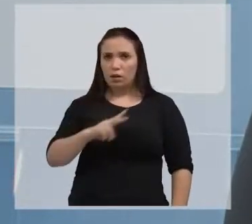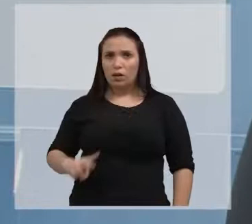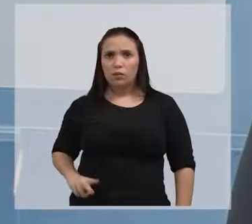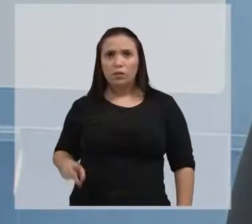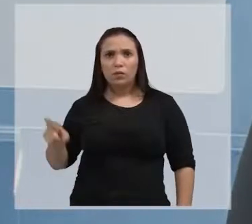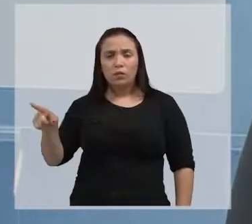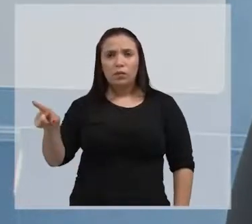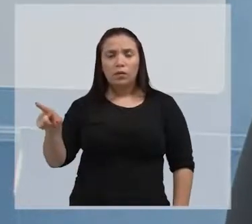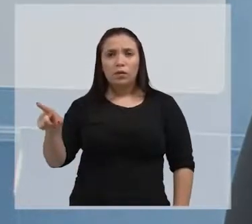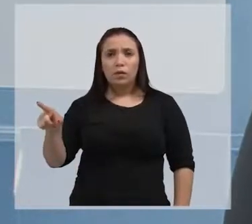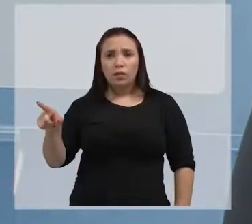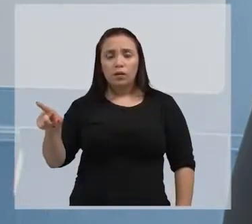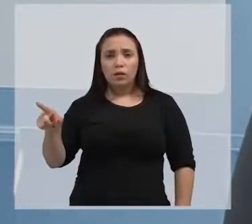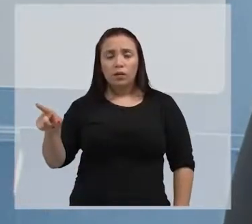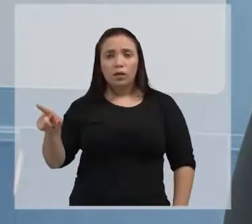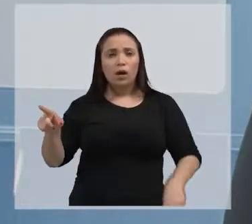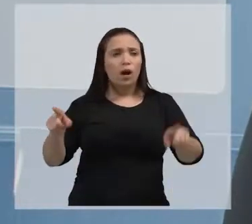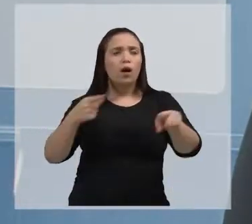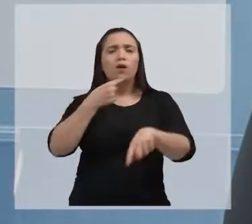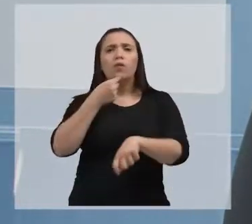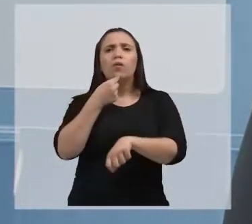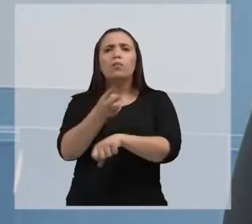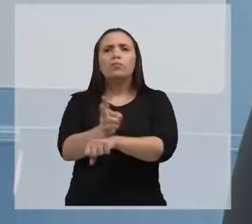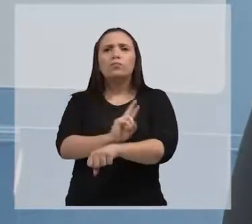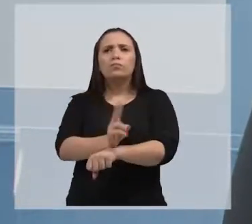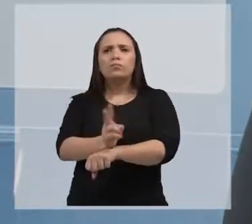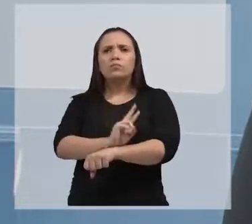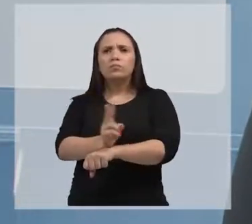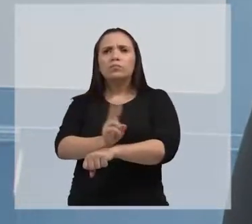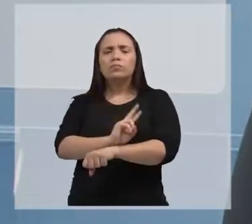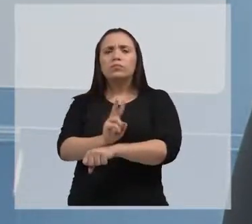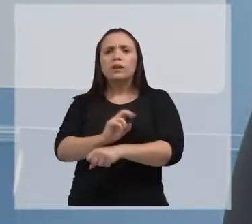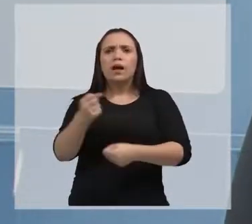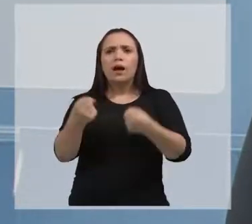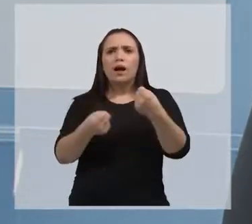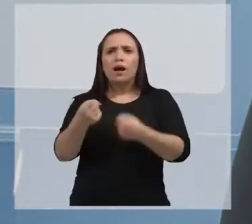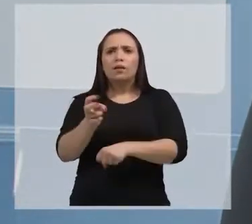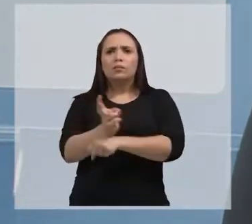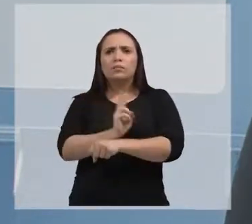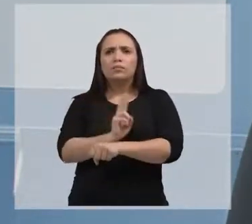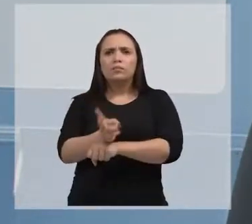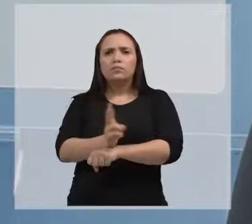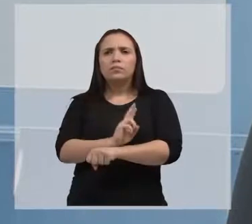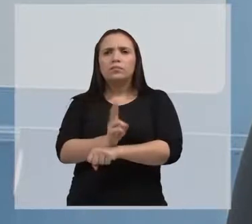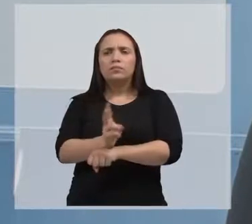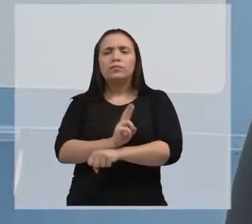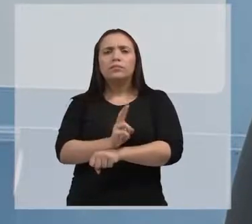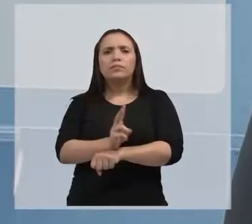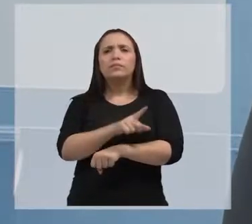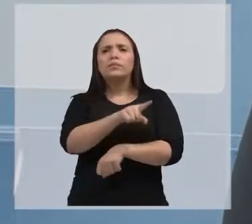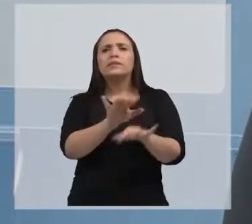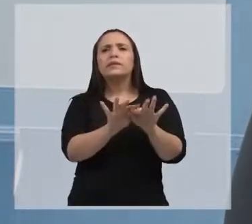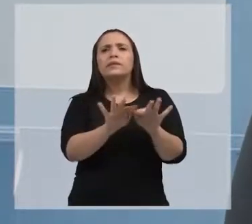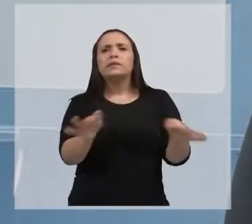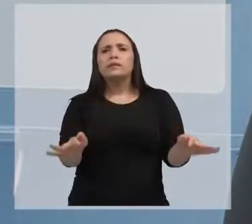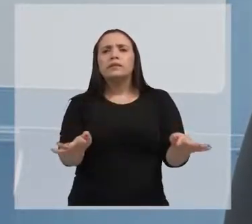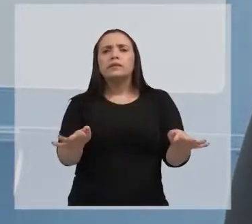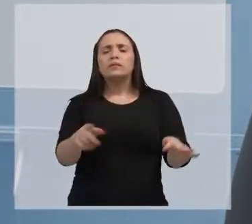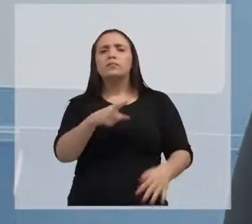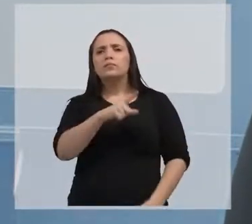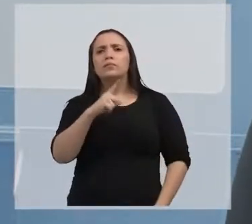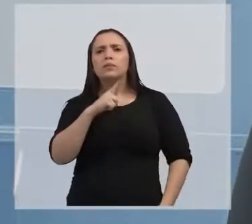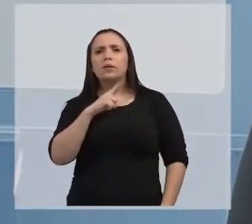foi? Ele disse, o flanelinha, esses que costumam chutar carro, esses que a maioria das vezes,